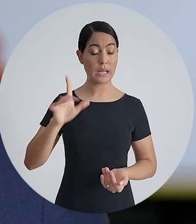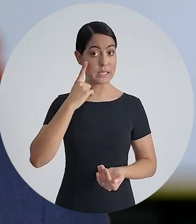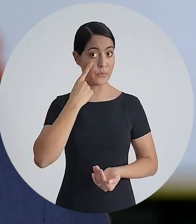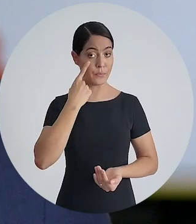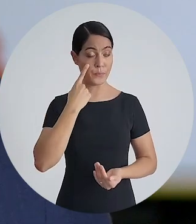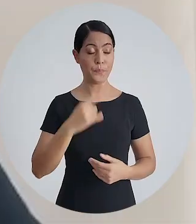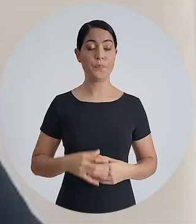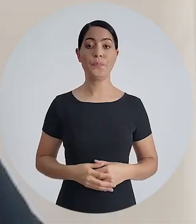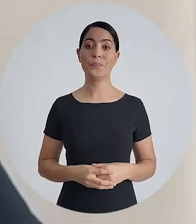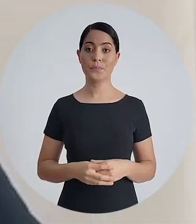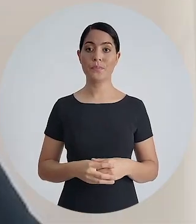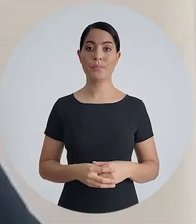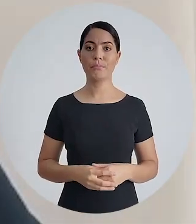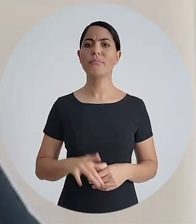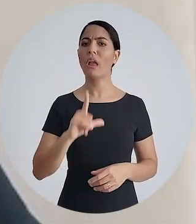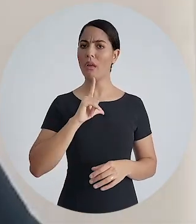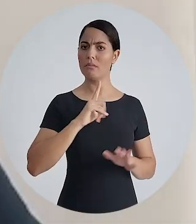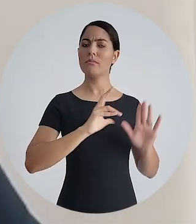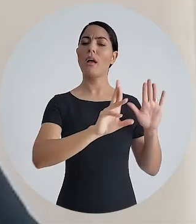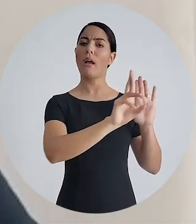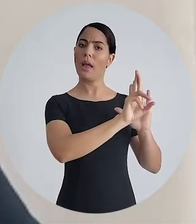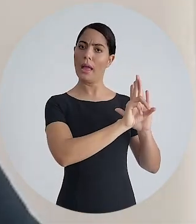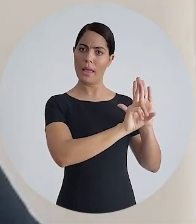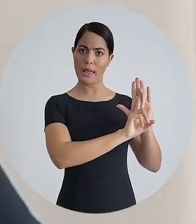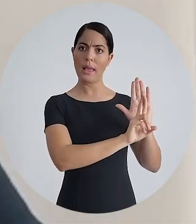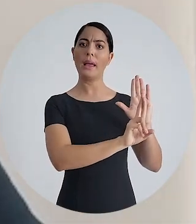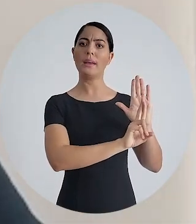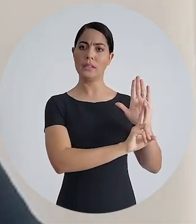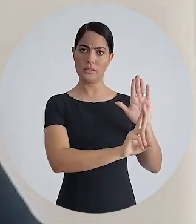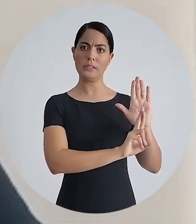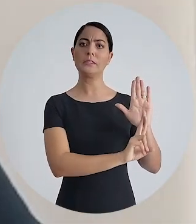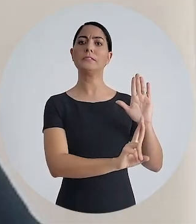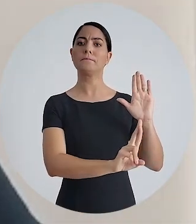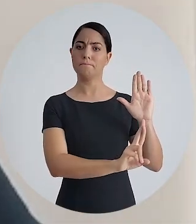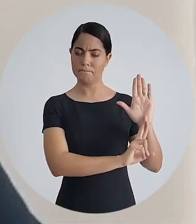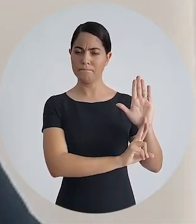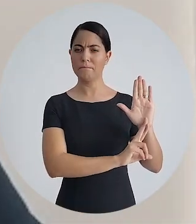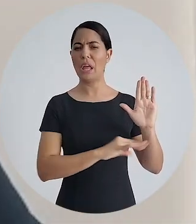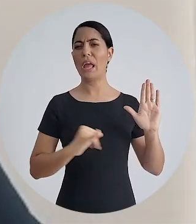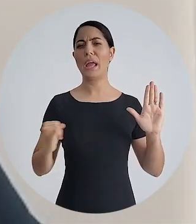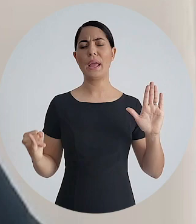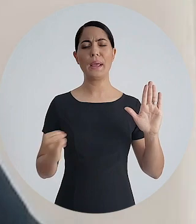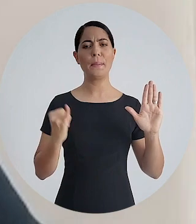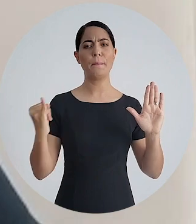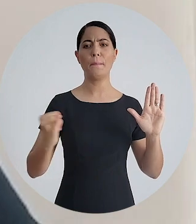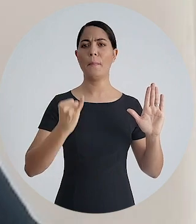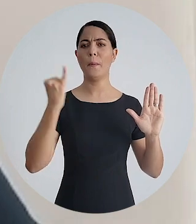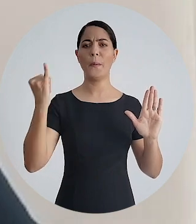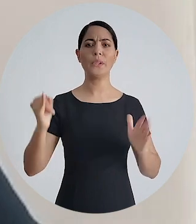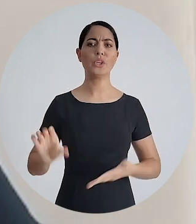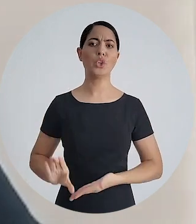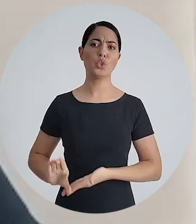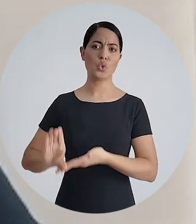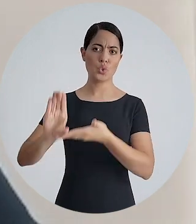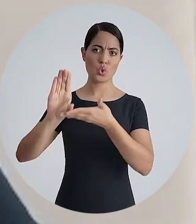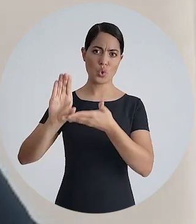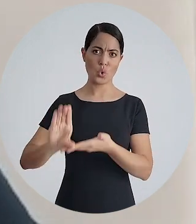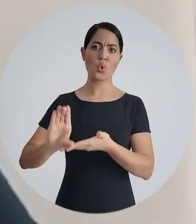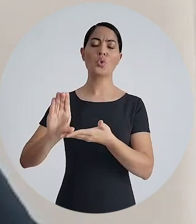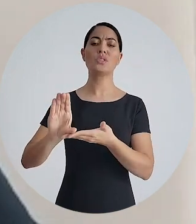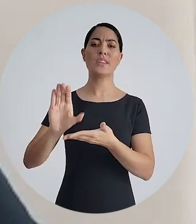federal. As normas orientadoras, que são fundamentais para que os